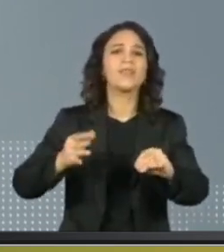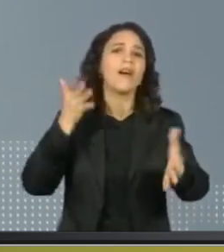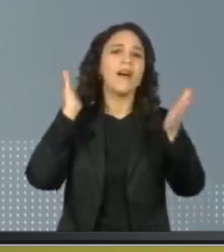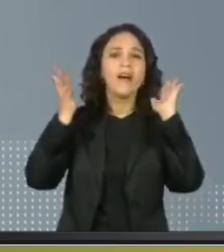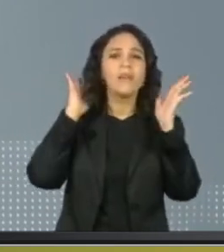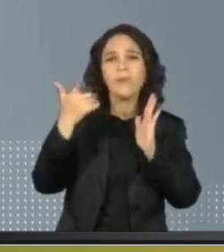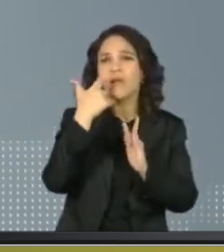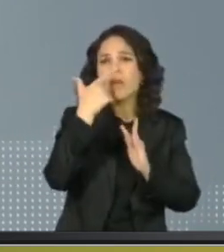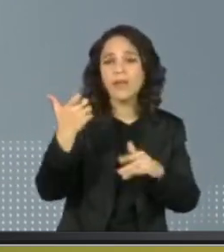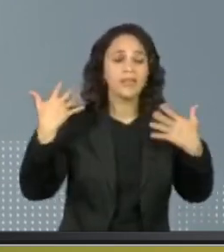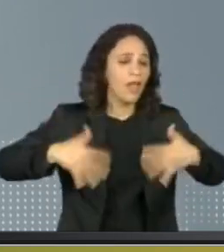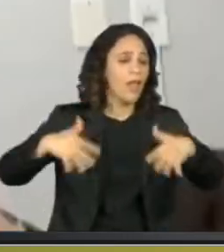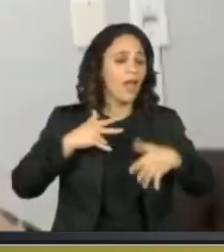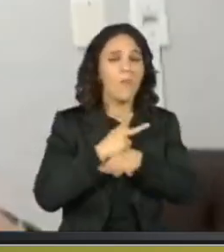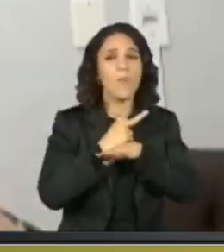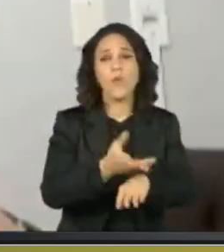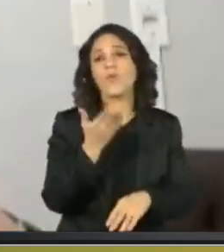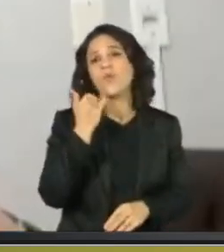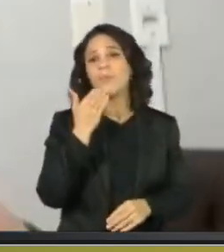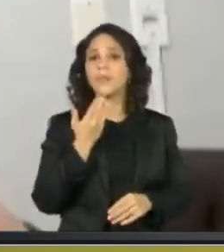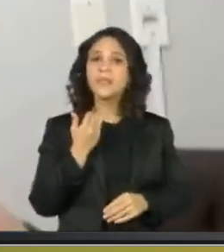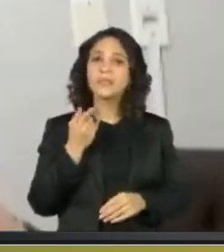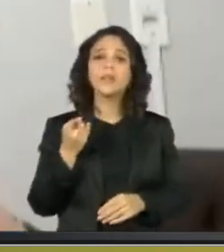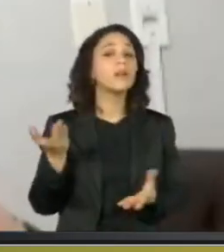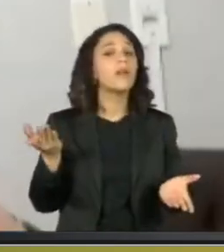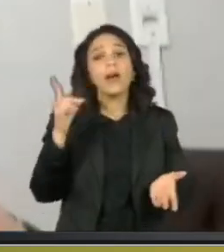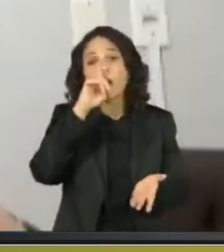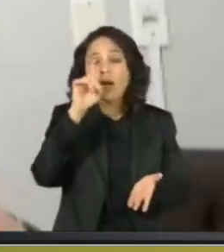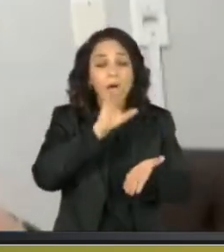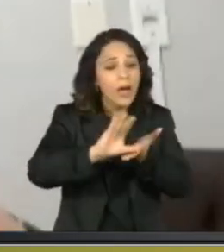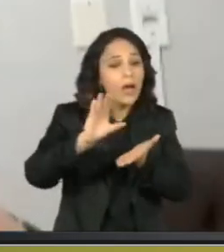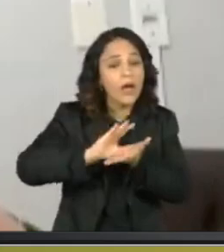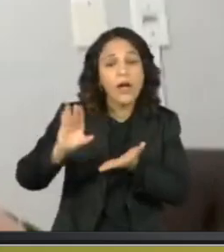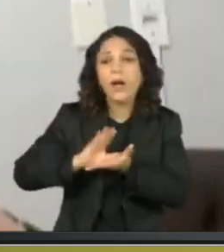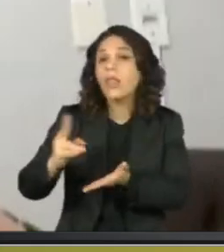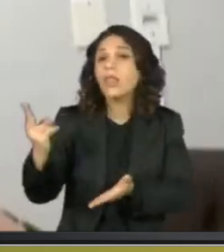desesperadas atrás de comida. Esse recurso é insuficiente até mesmo para sobreviver.